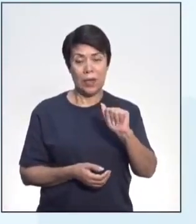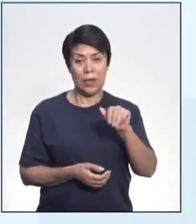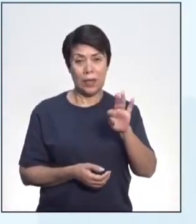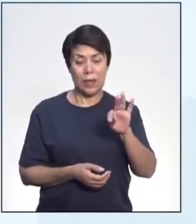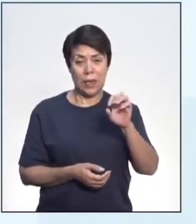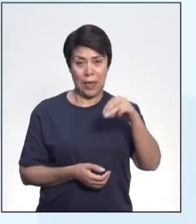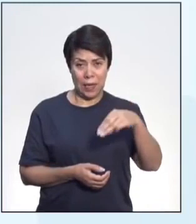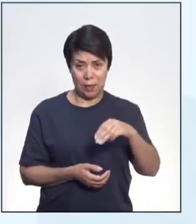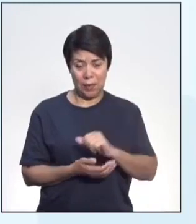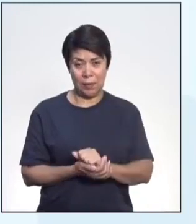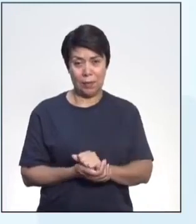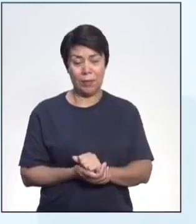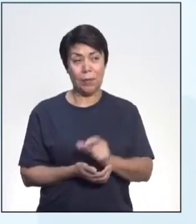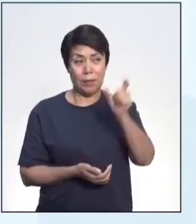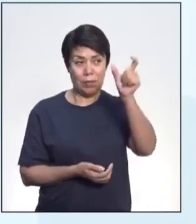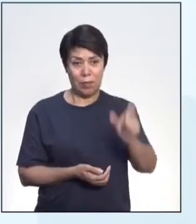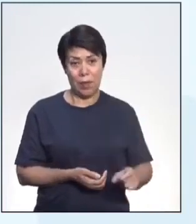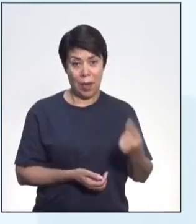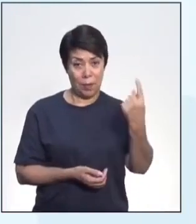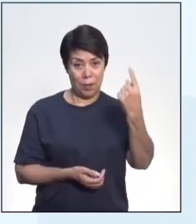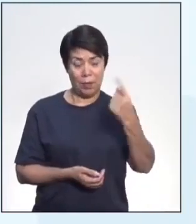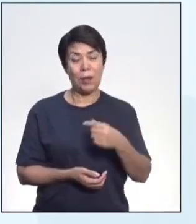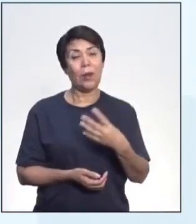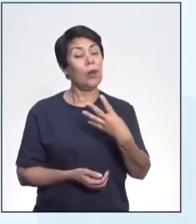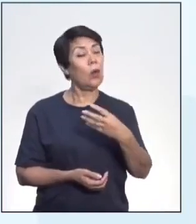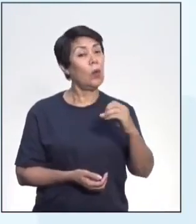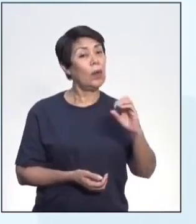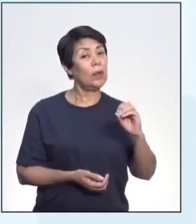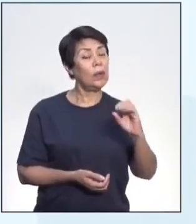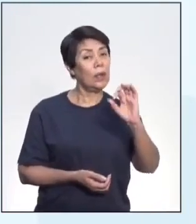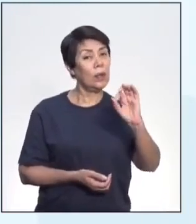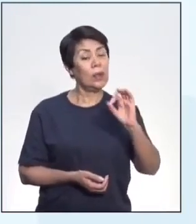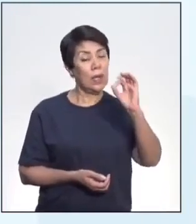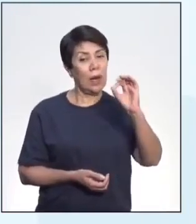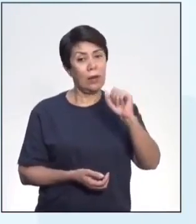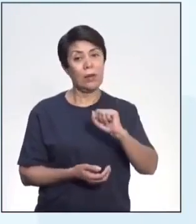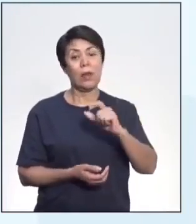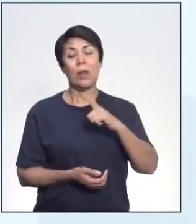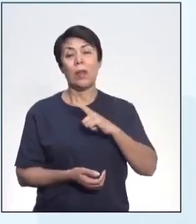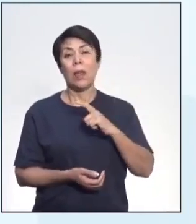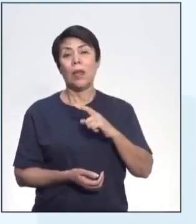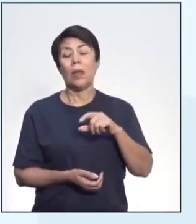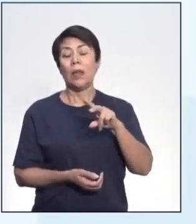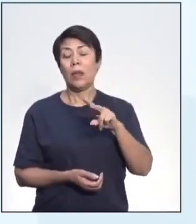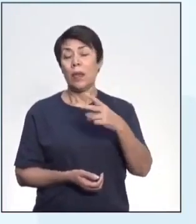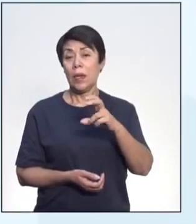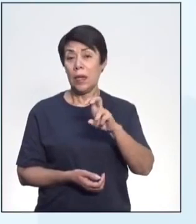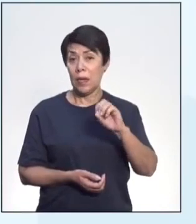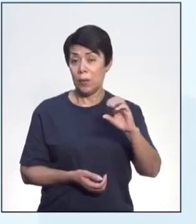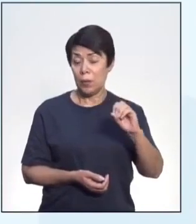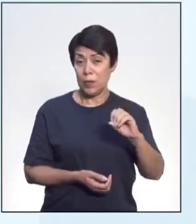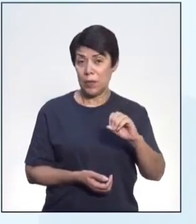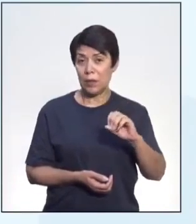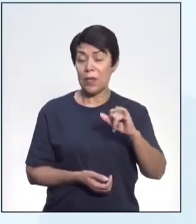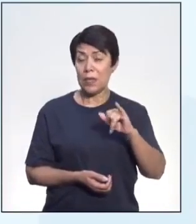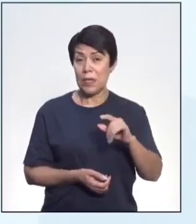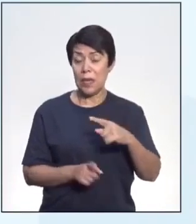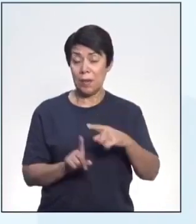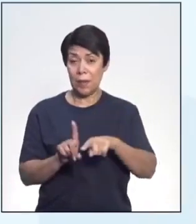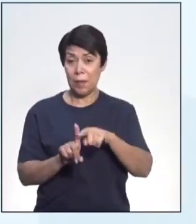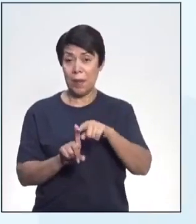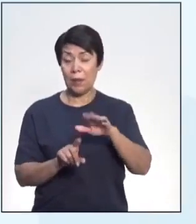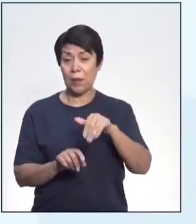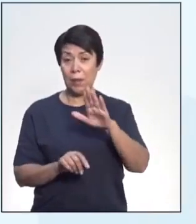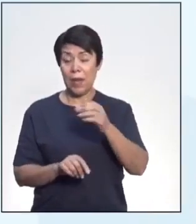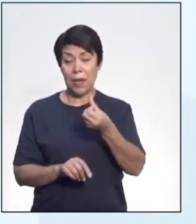coluna. A 400 graus Celsius, tenho 38% de amônia. Se eu aumento a temperatura até 600, o que acontece com a minha